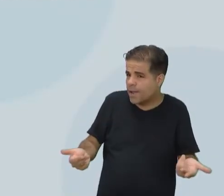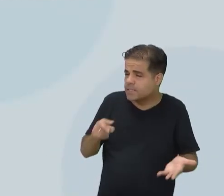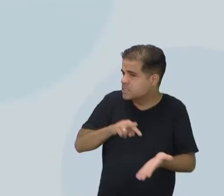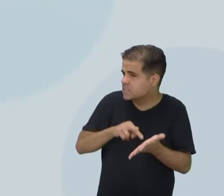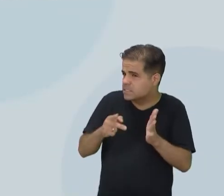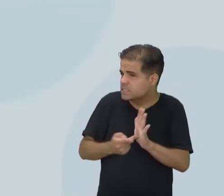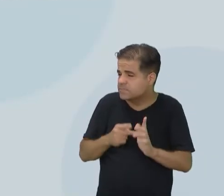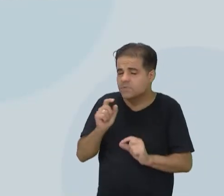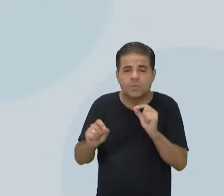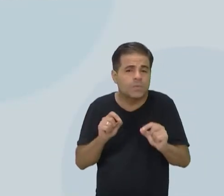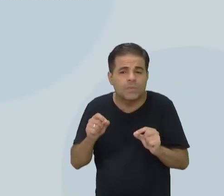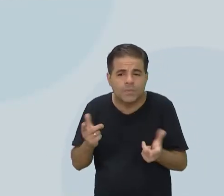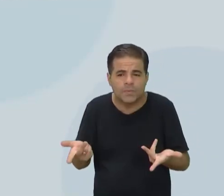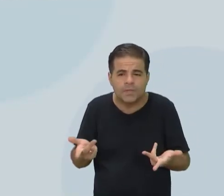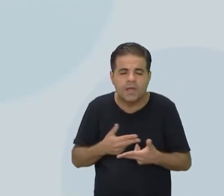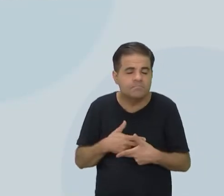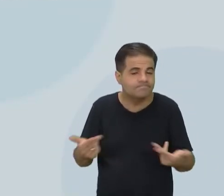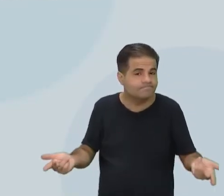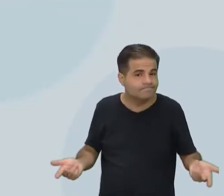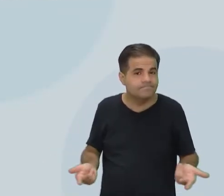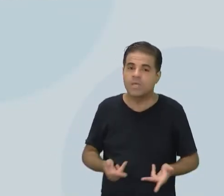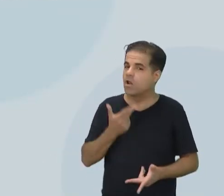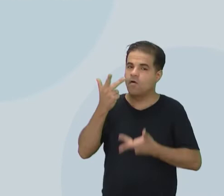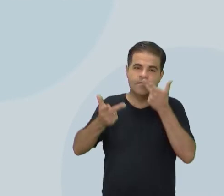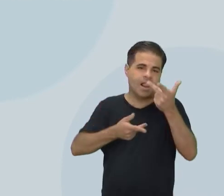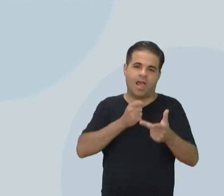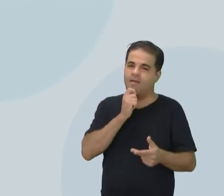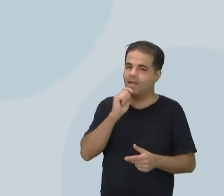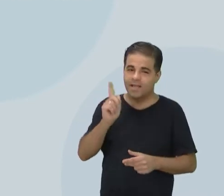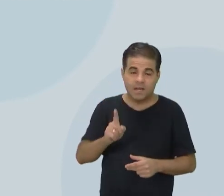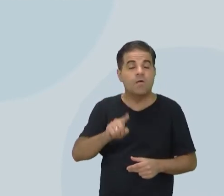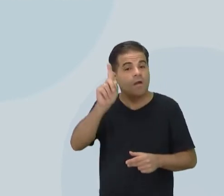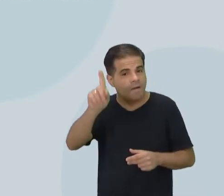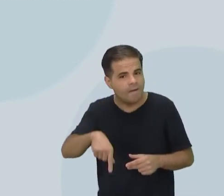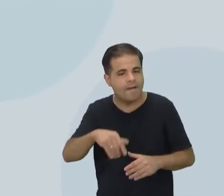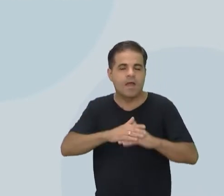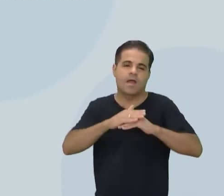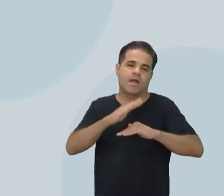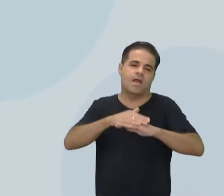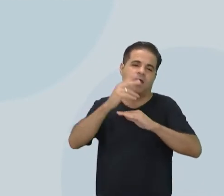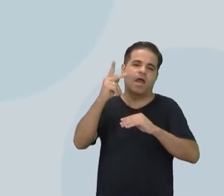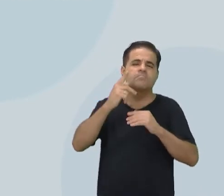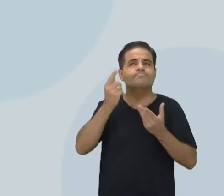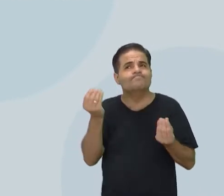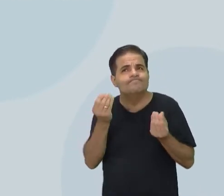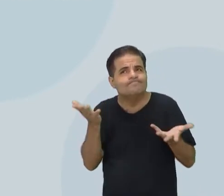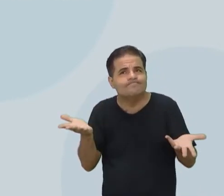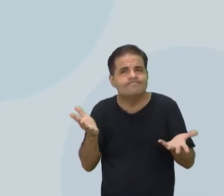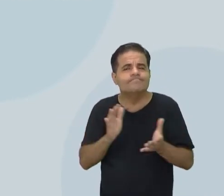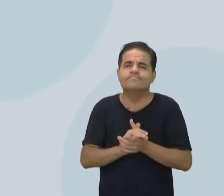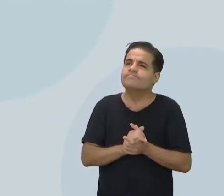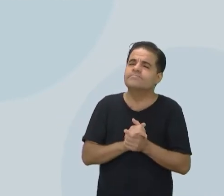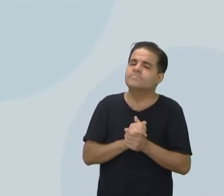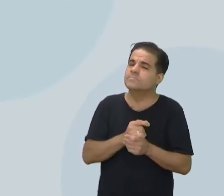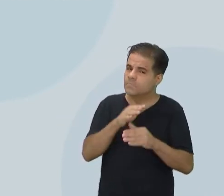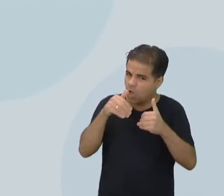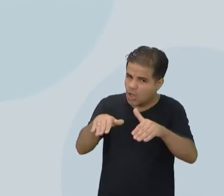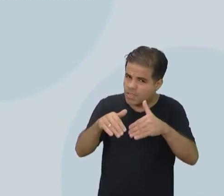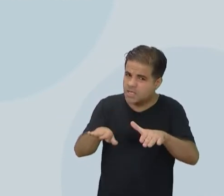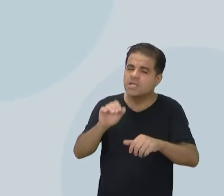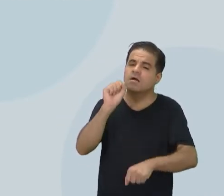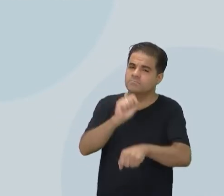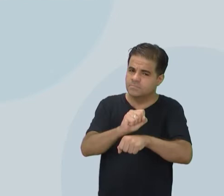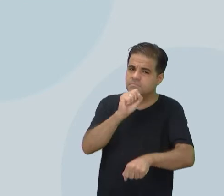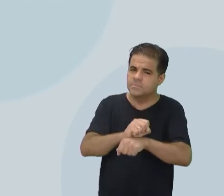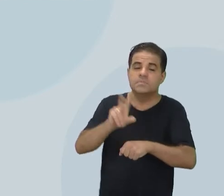alguma coisa? Não sei. Não vou falar. Então você tem que criar Peraí, não. Como assim? Como assim? Vou deixar no ar.